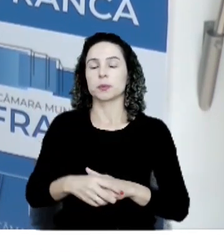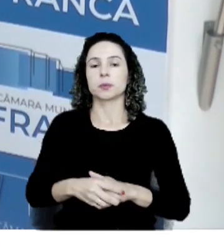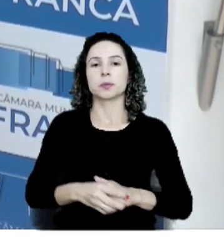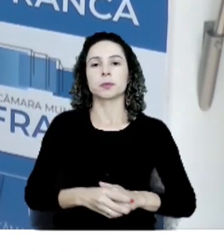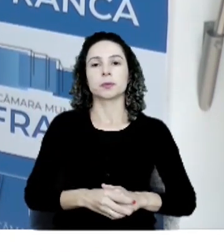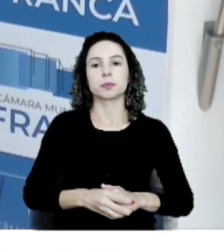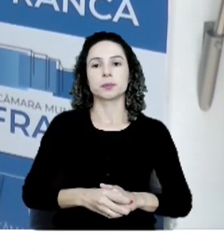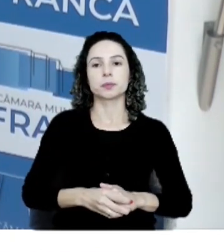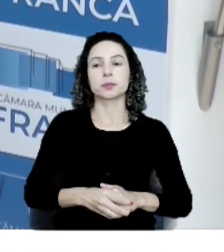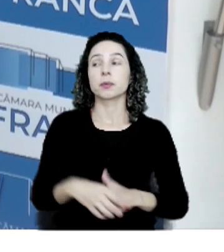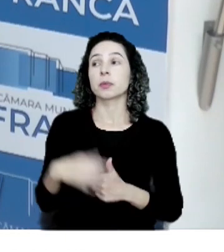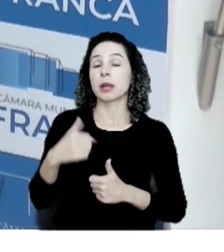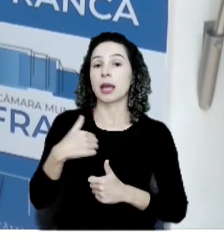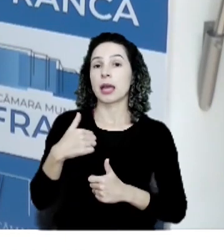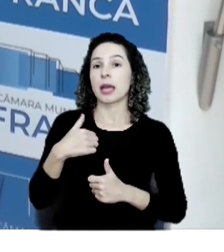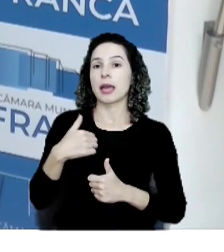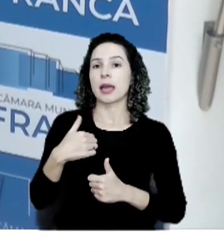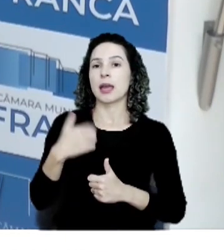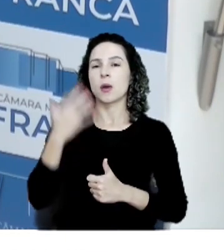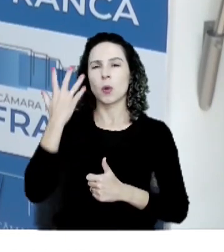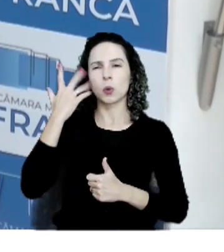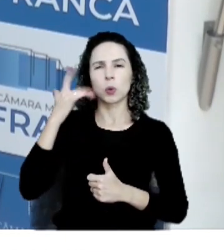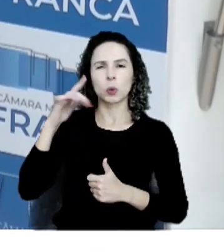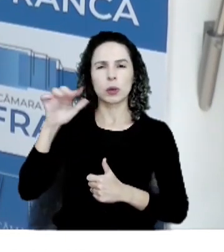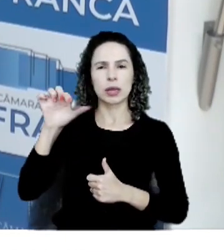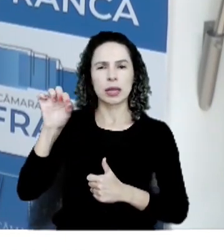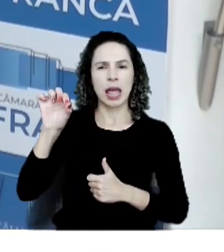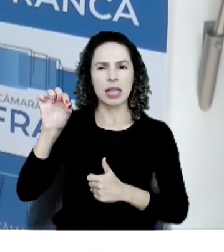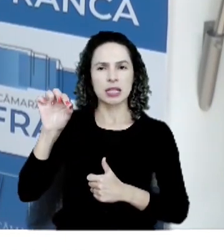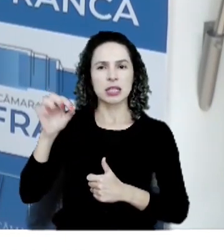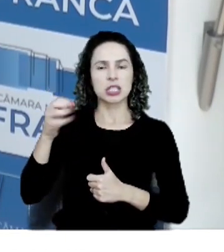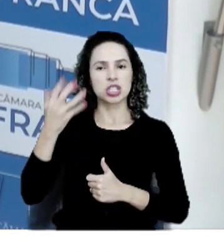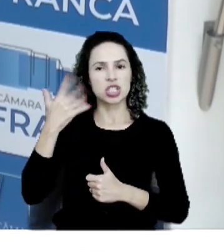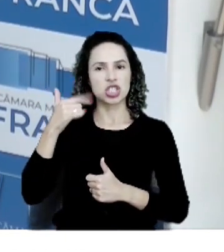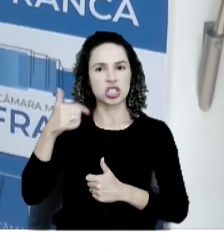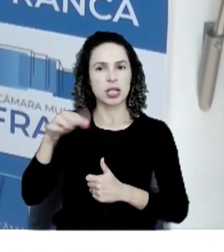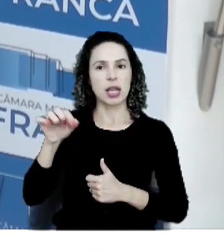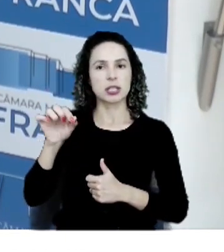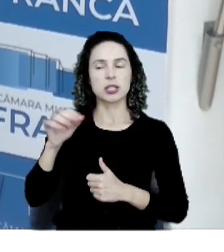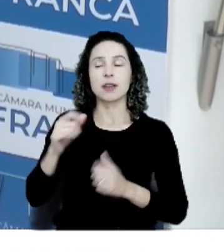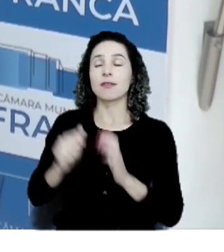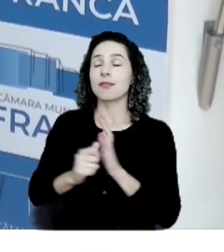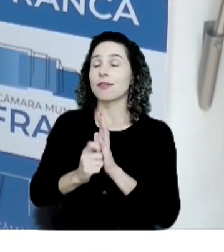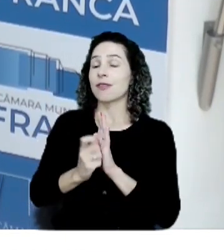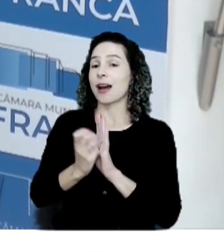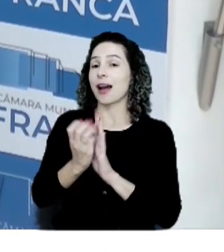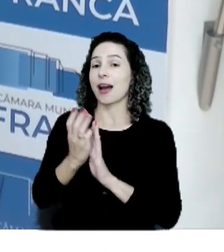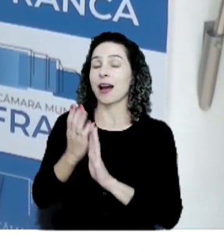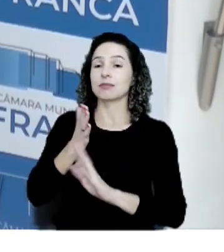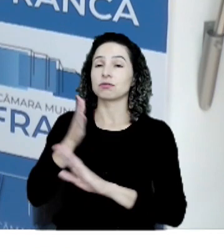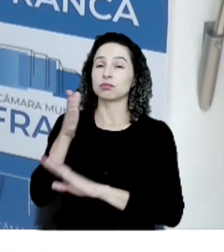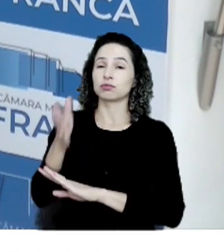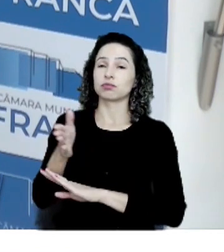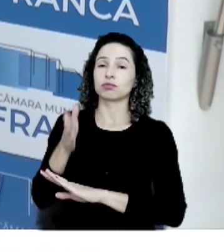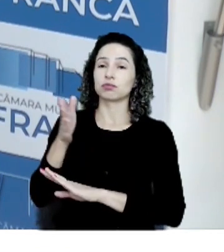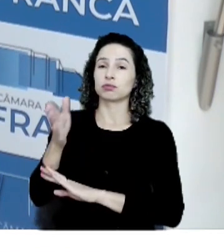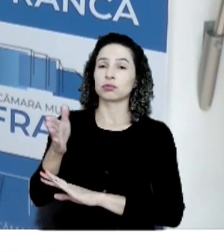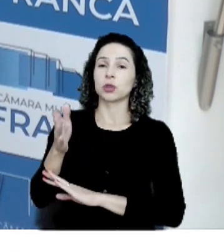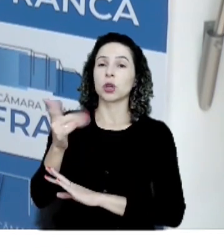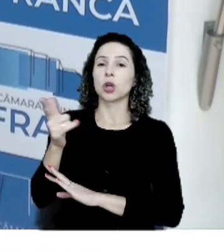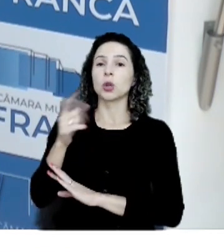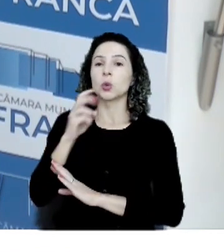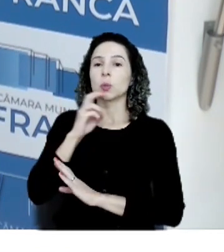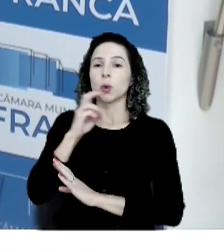Eu fui nos últimos 10 dias inúmeras vezes no